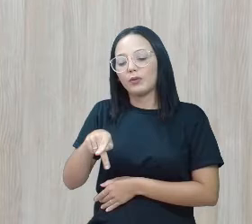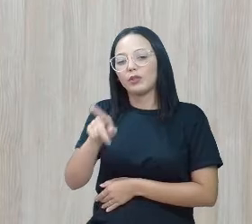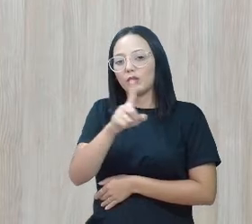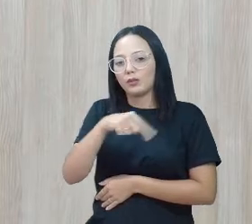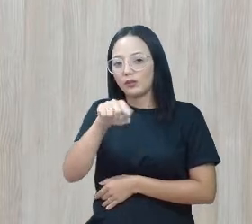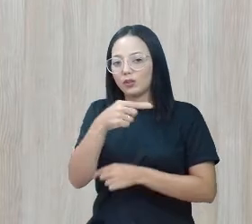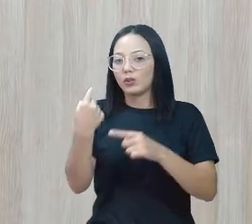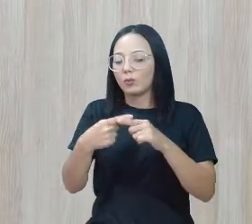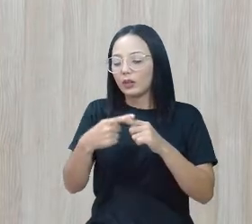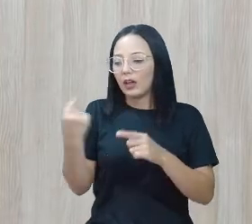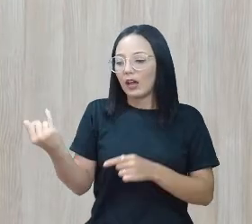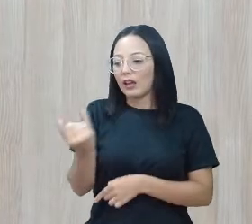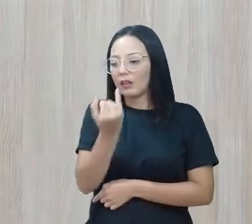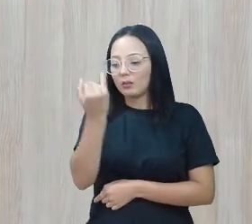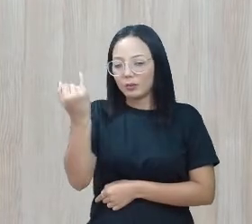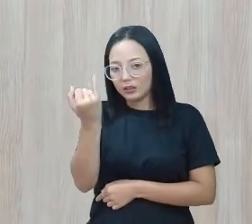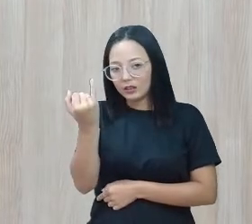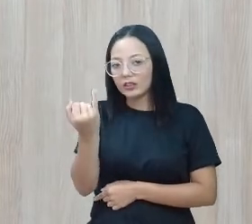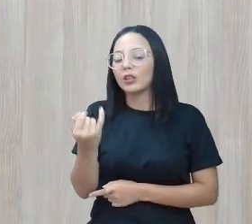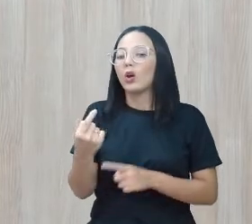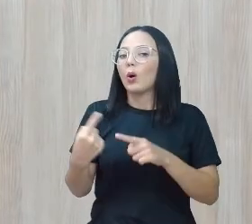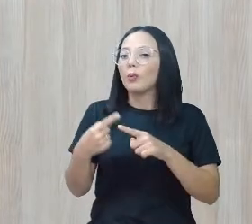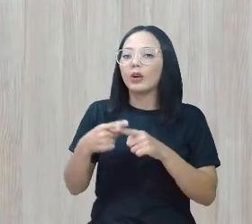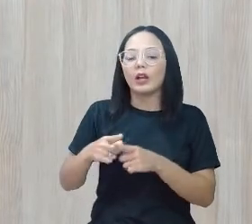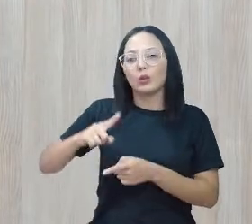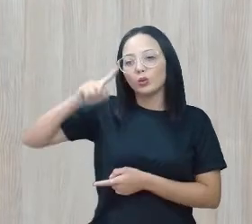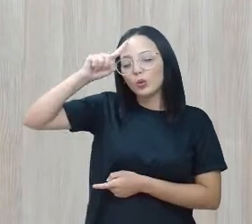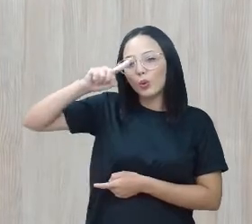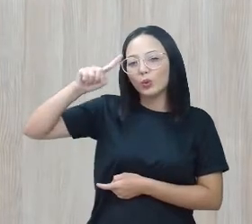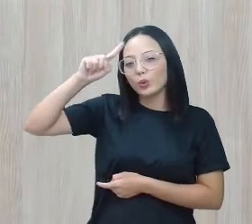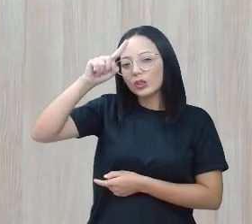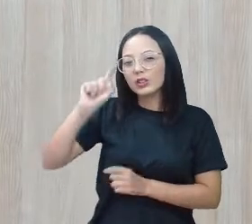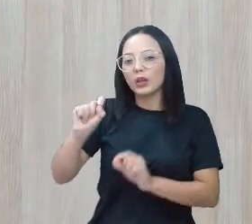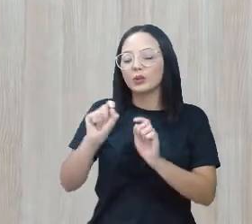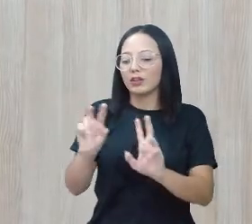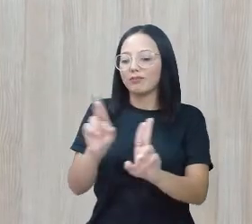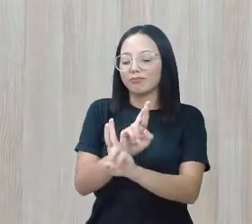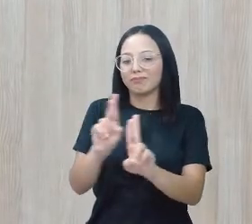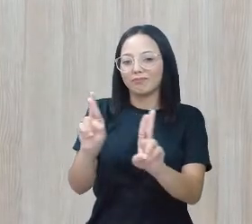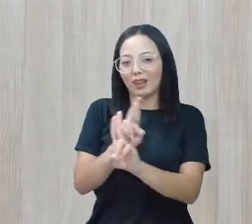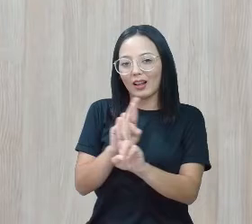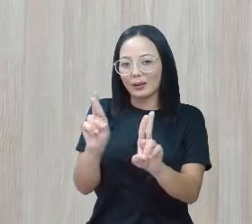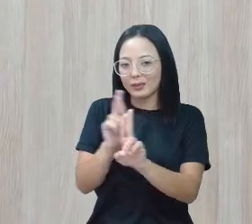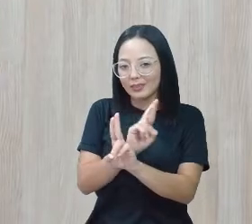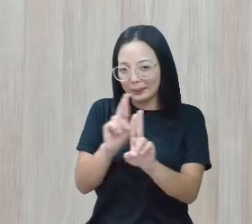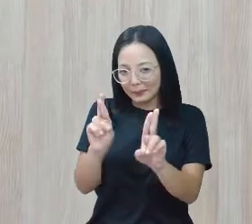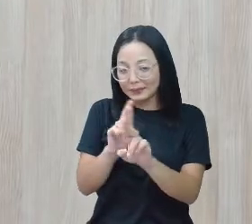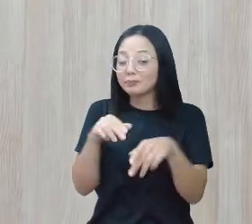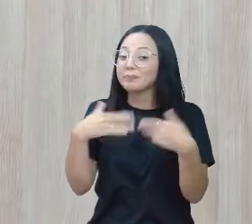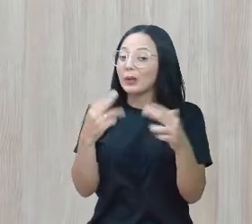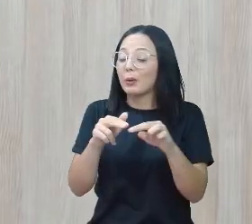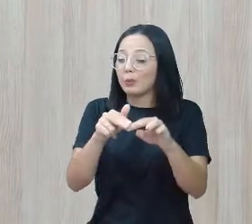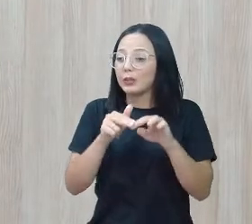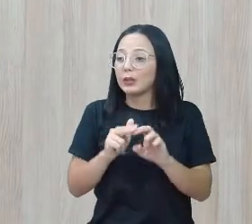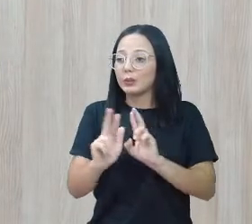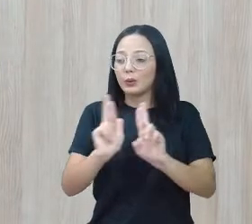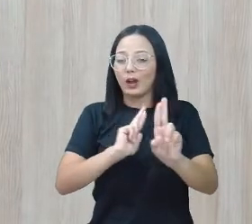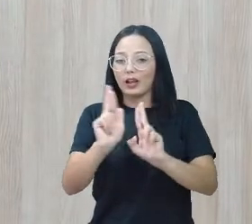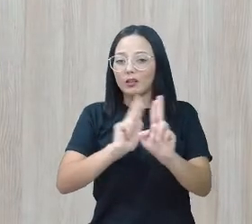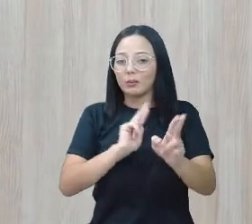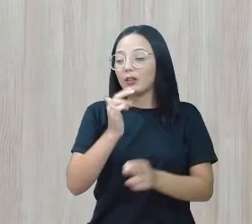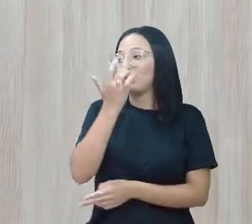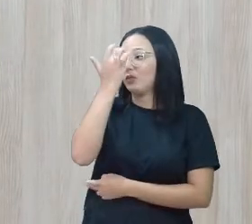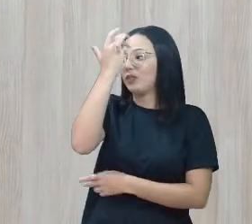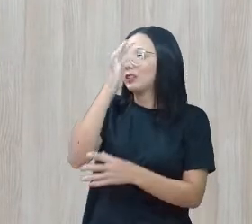importante, pessoal. Estamos gerando todos os dias relacionamento. E o relacionamento